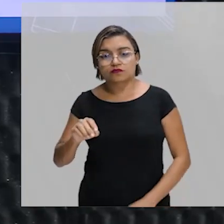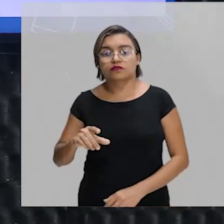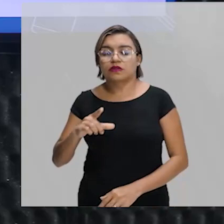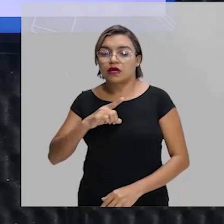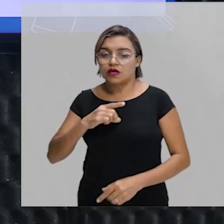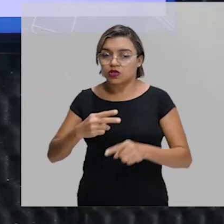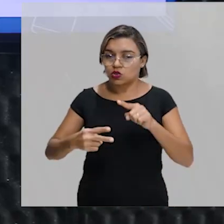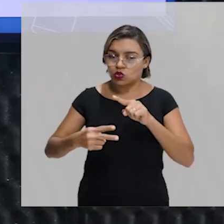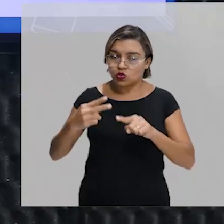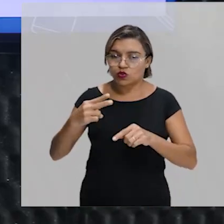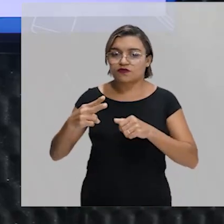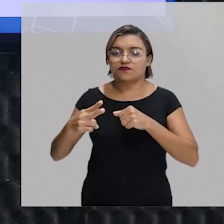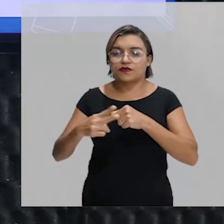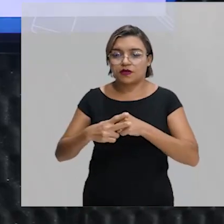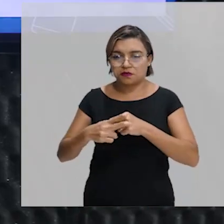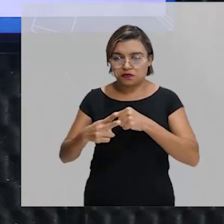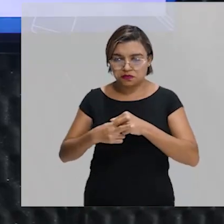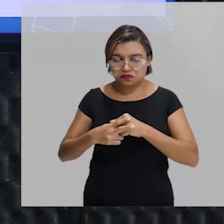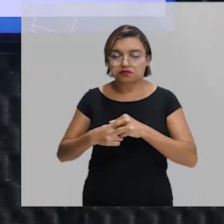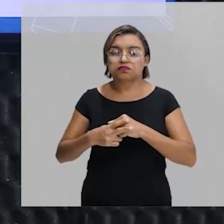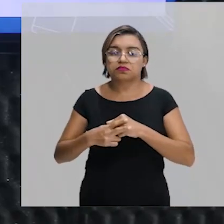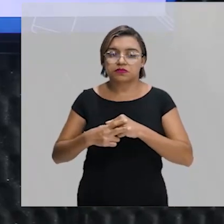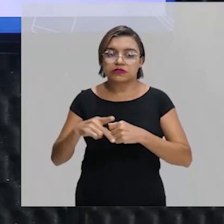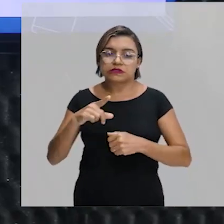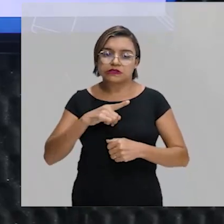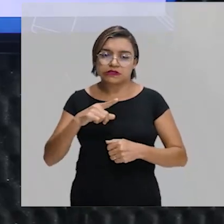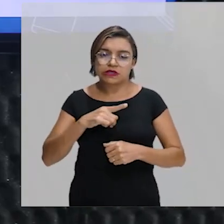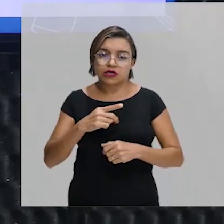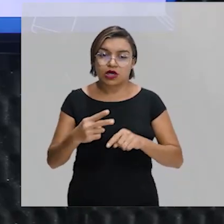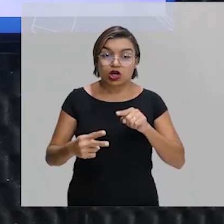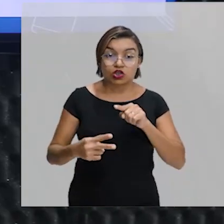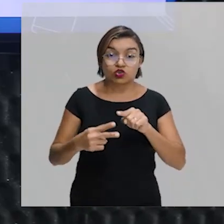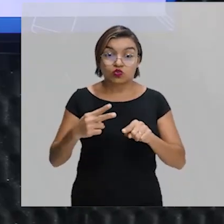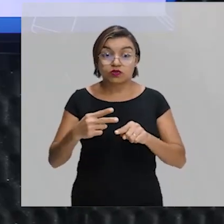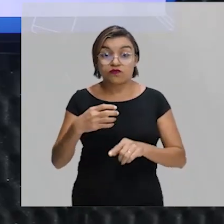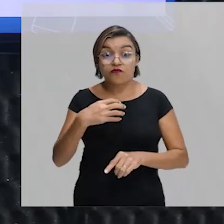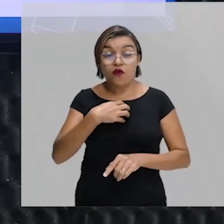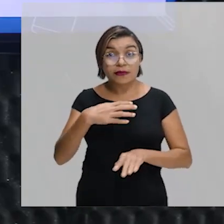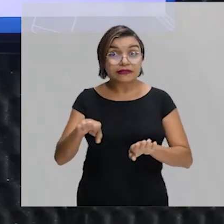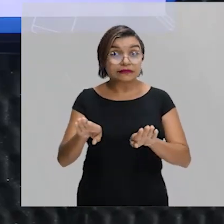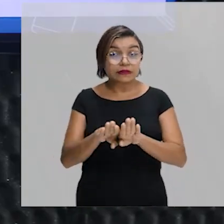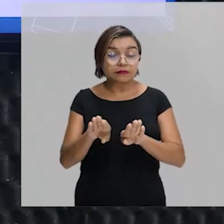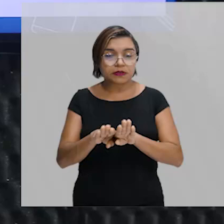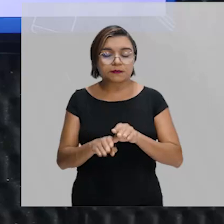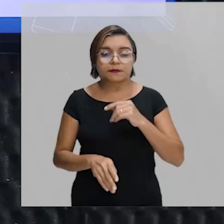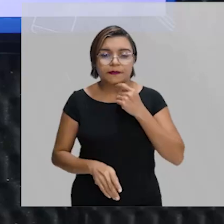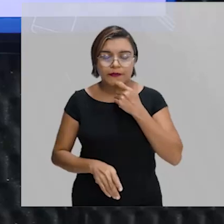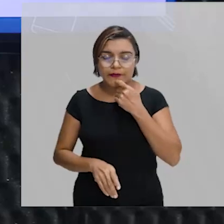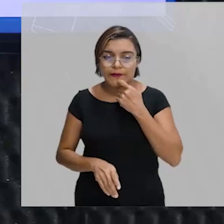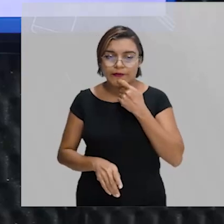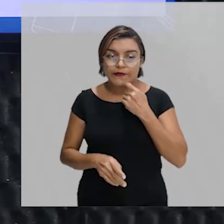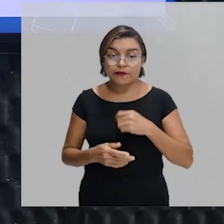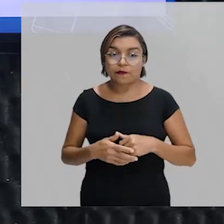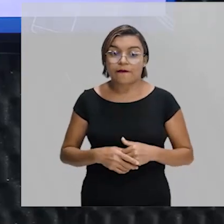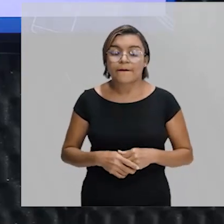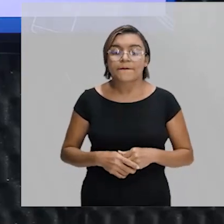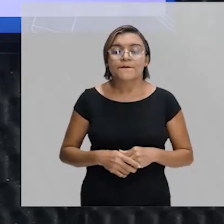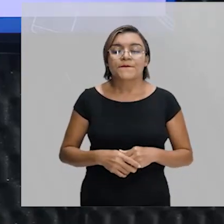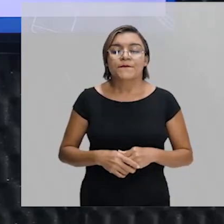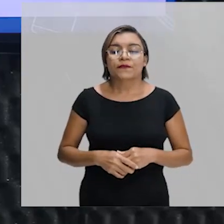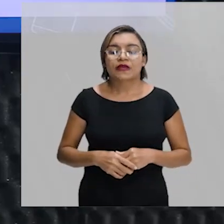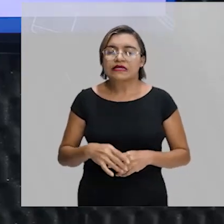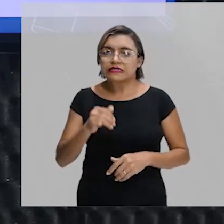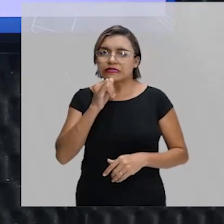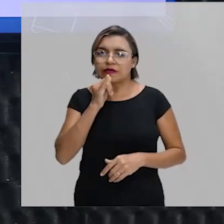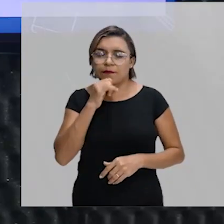aqui, busco e tener no caso, e eu tenho aqui as duas formas. Uma que eu sei a quem eu estou me referindo, que no caso sou